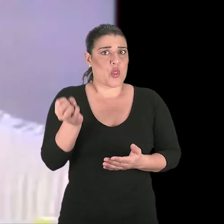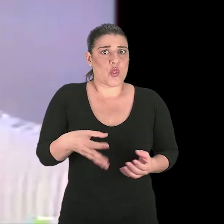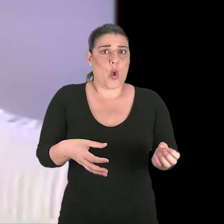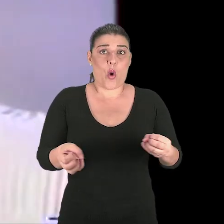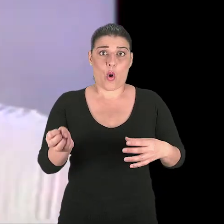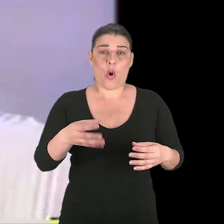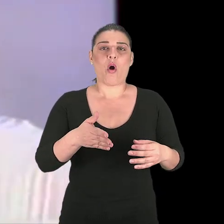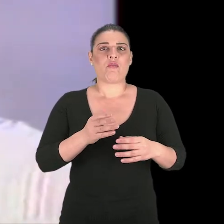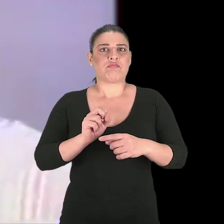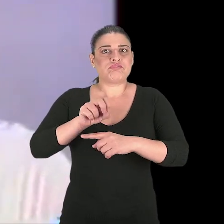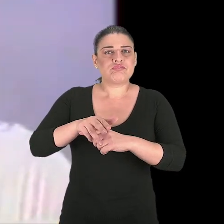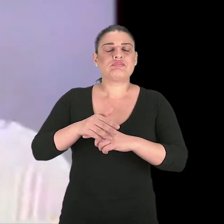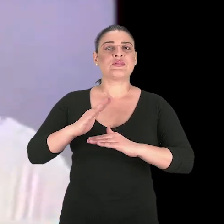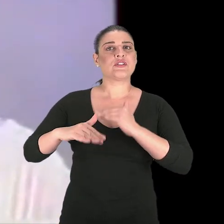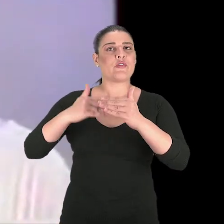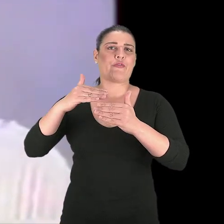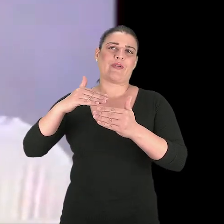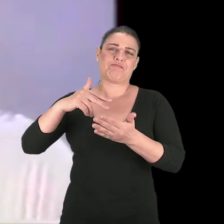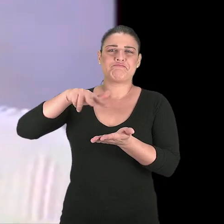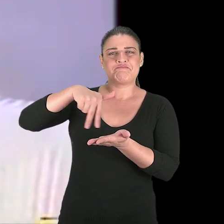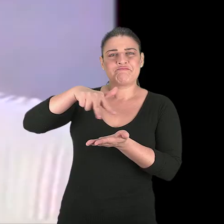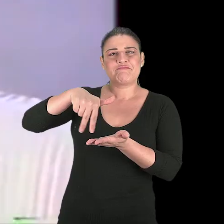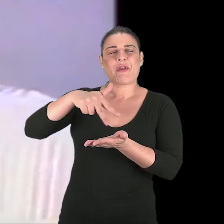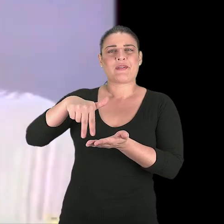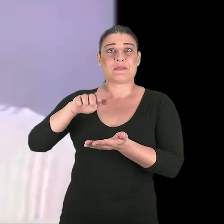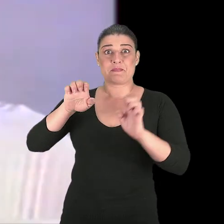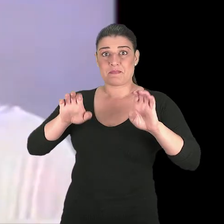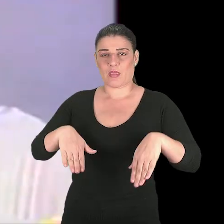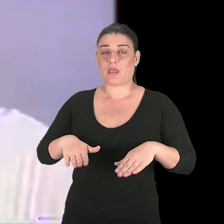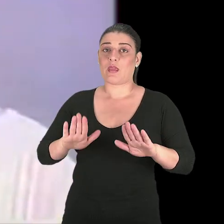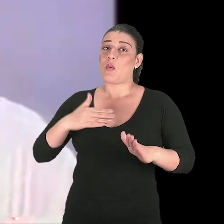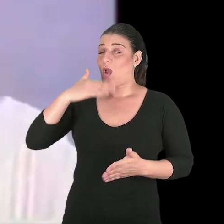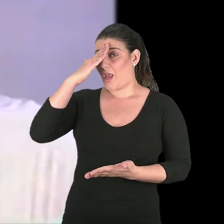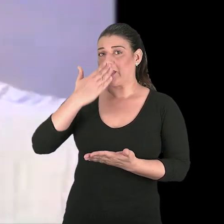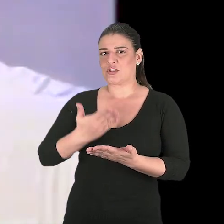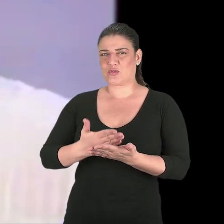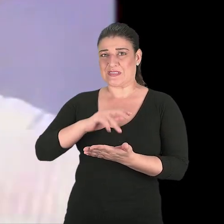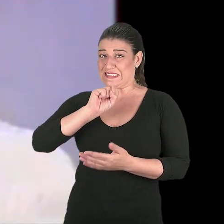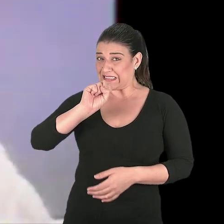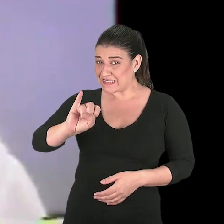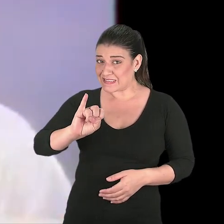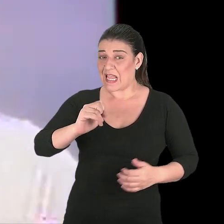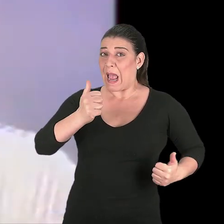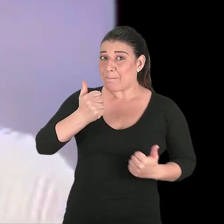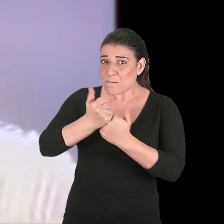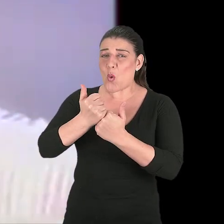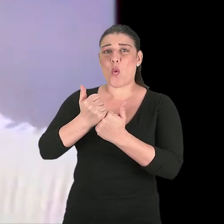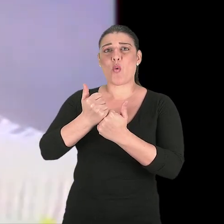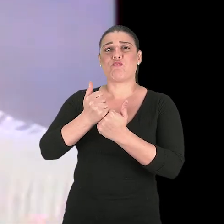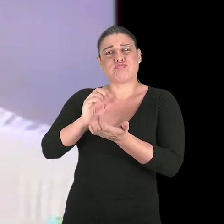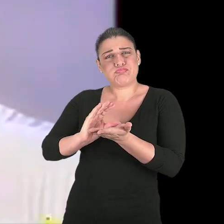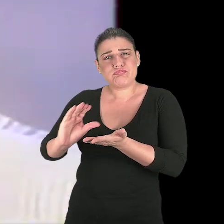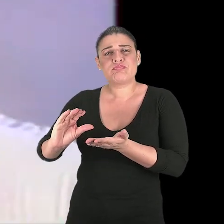começando a desenvolver um trabalho com dança, e assim que acho que a dança tiver um apoio mais efetivo,